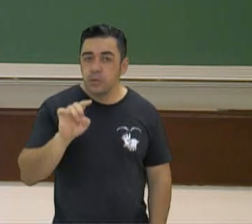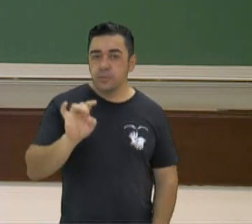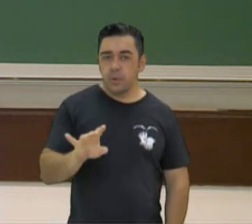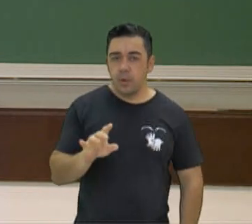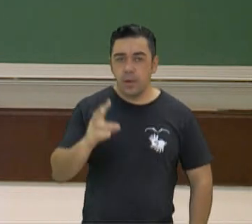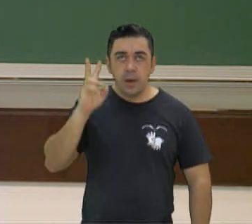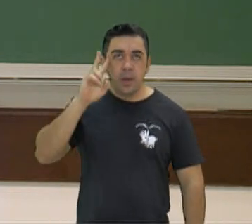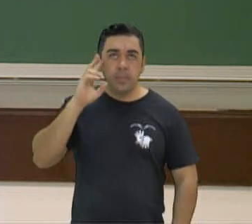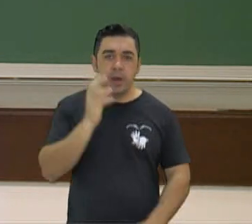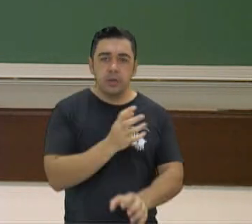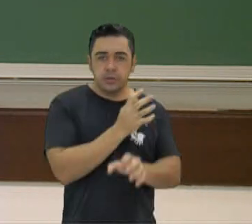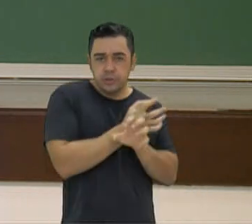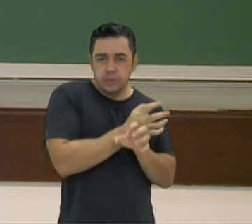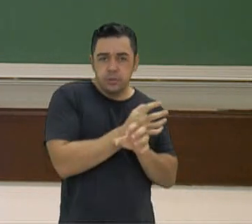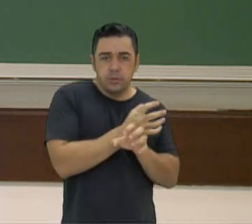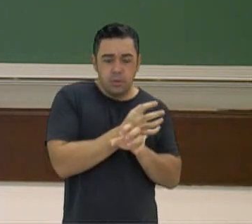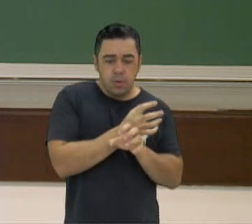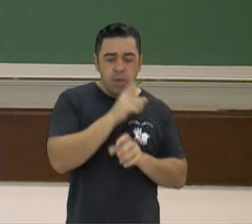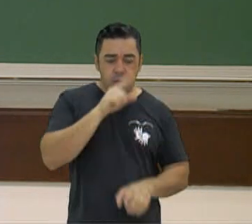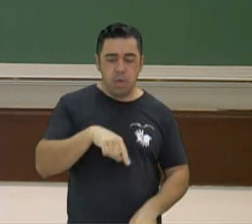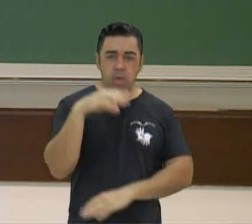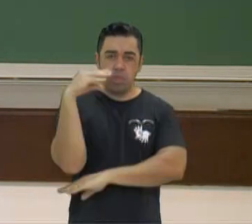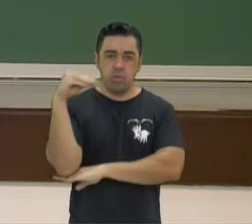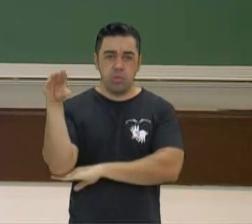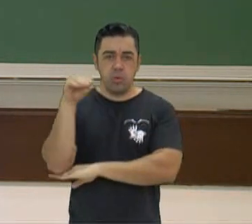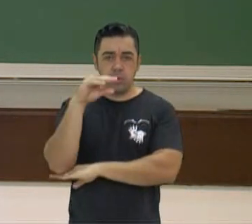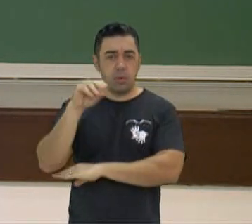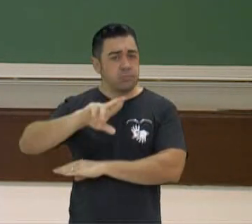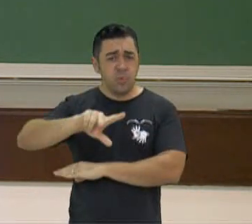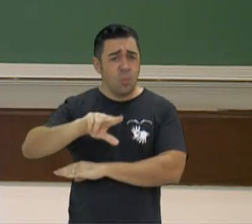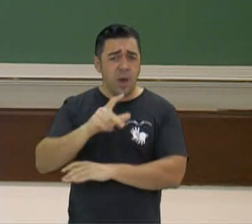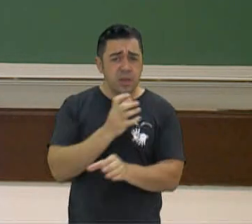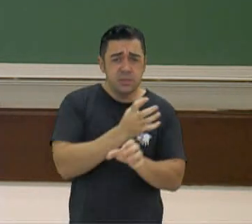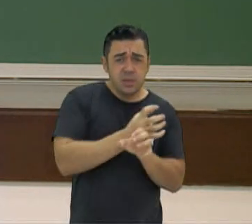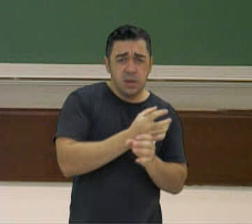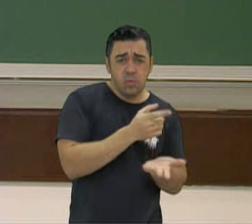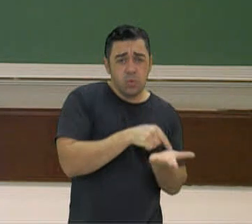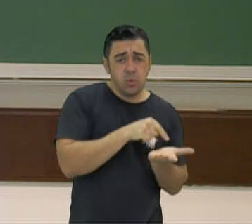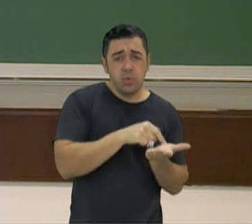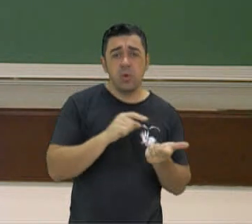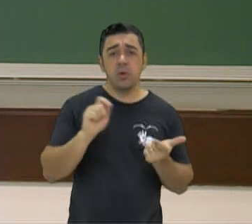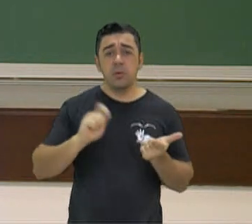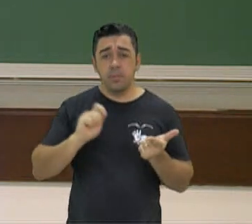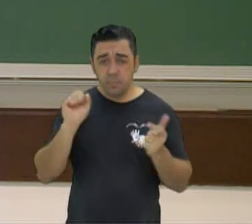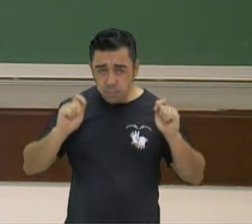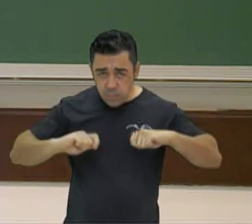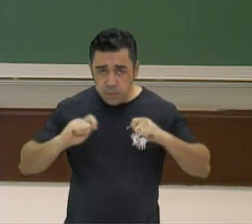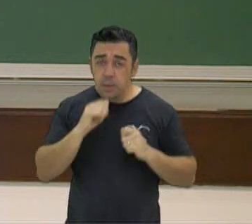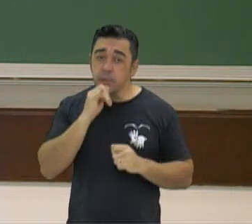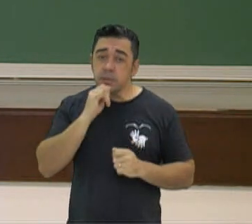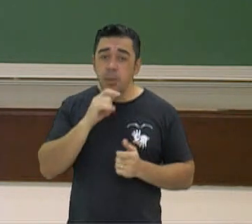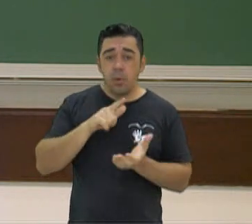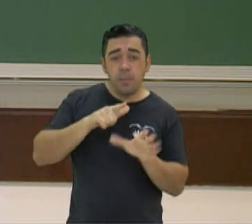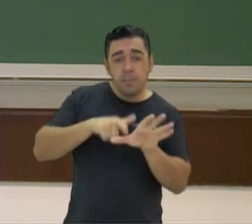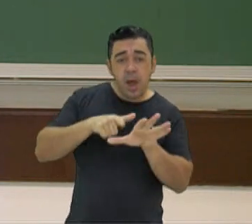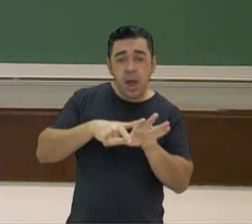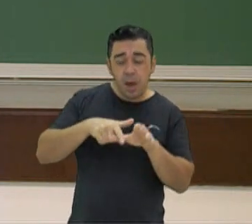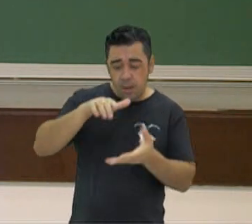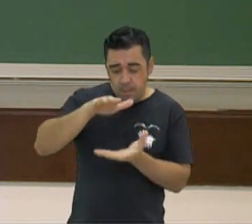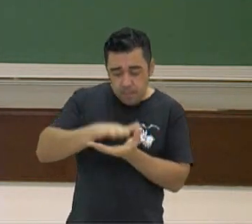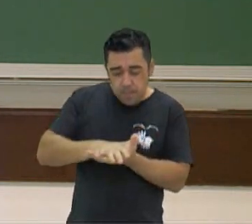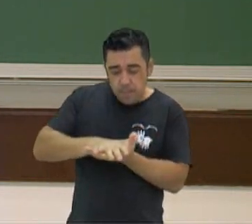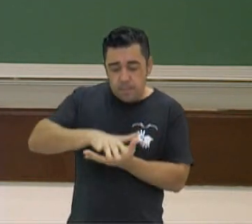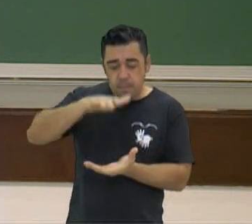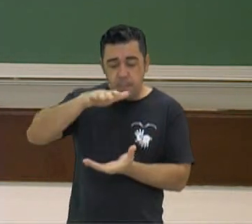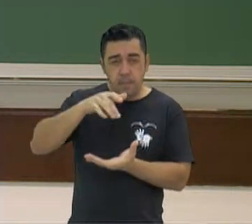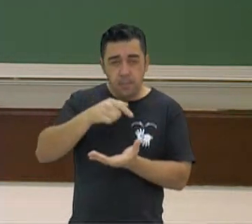lembra do esqueleto de um dinossauro. Não necessariamente é um esqueleto, pode ser só um vestígio, pode ser uma pegada, por exemplo, né? A gente está vendo